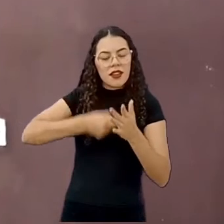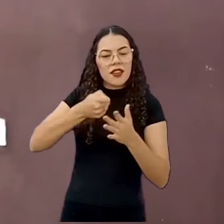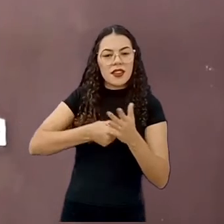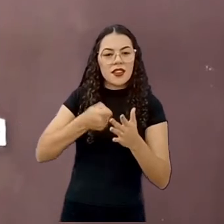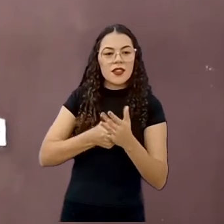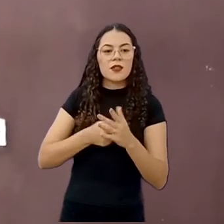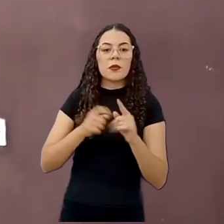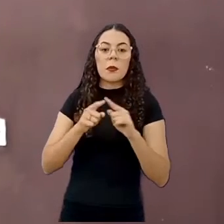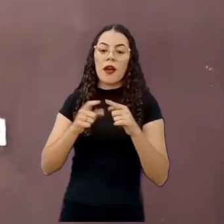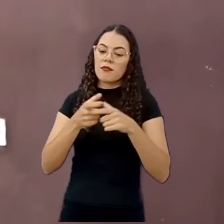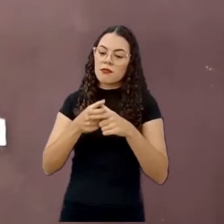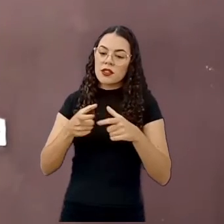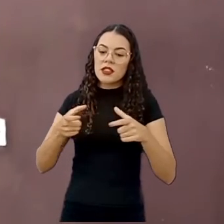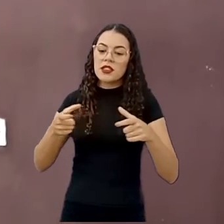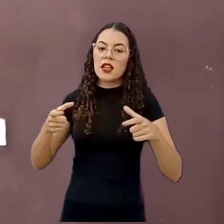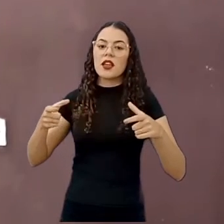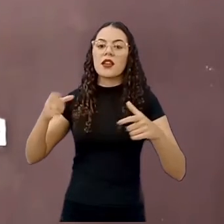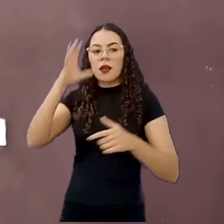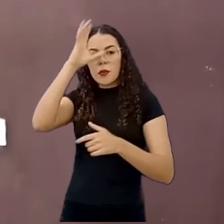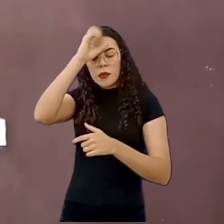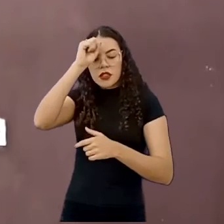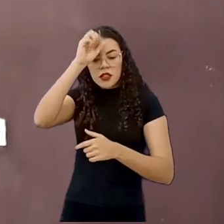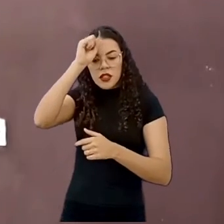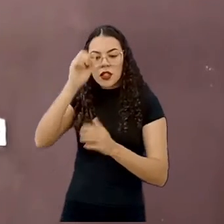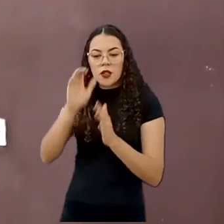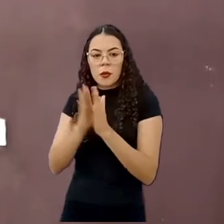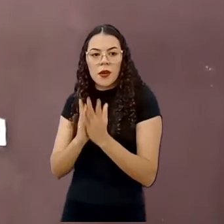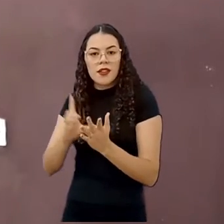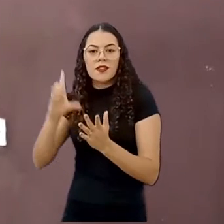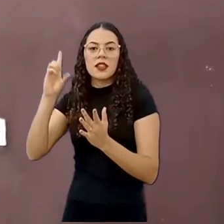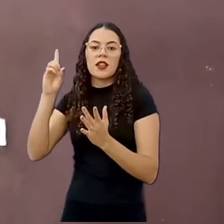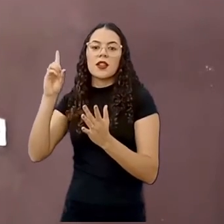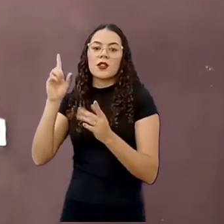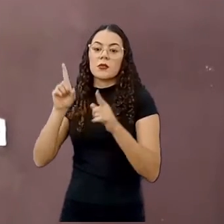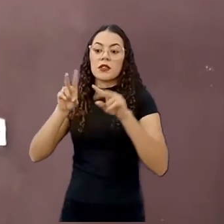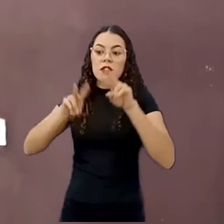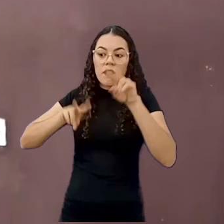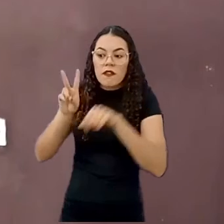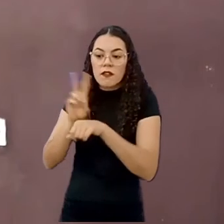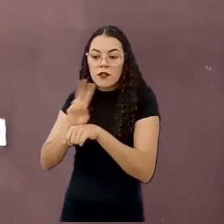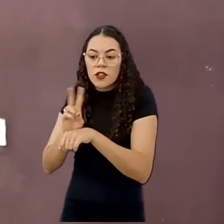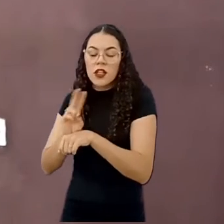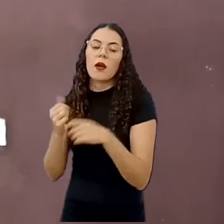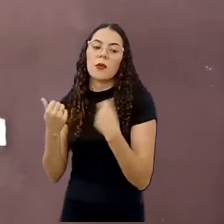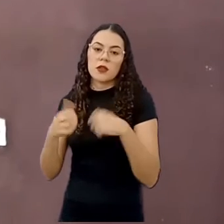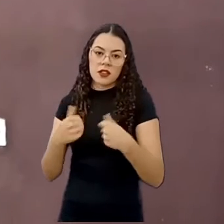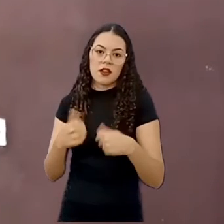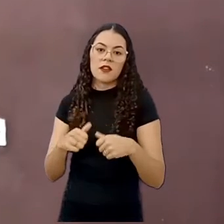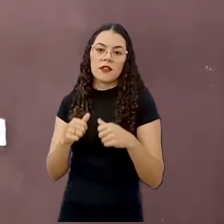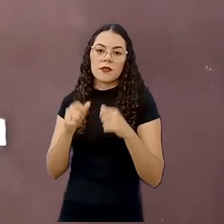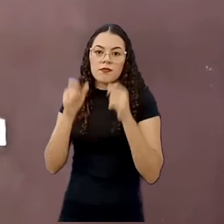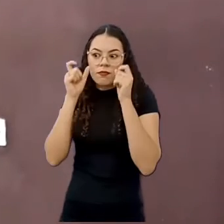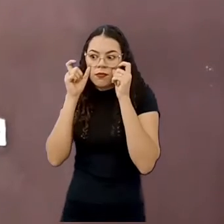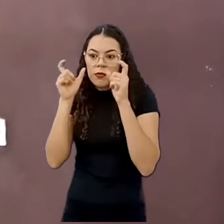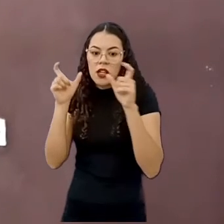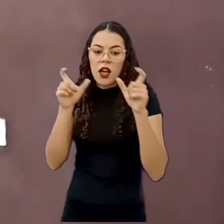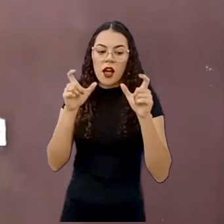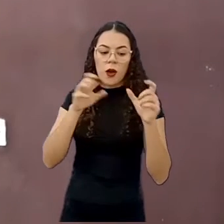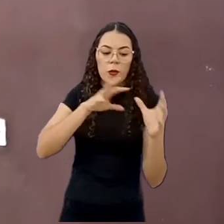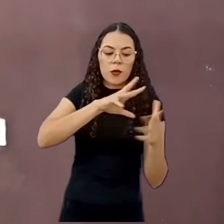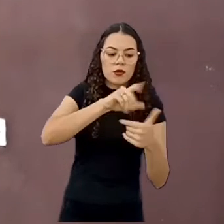estava frutificando, estava aprendendo do Senhor e que precisava estar vigilante, com os olhos abertos para o